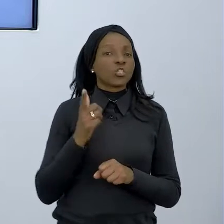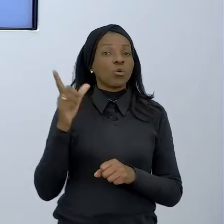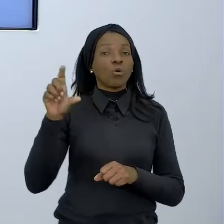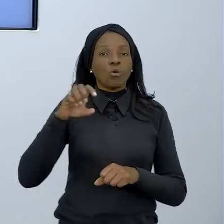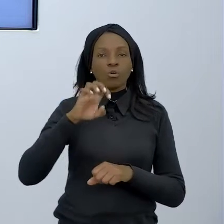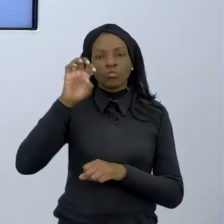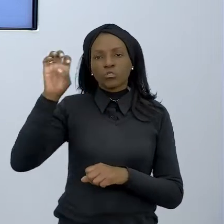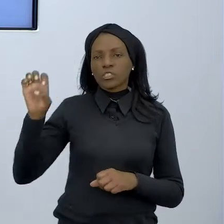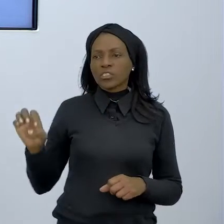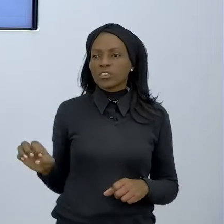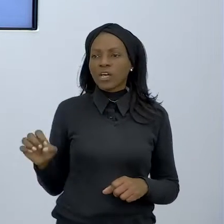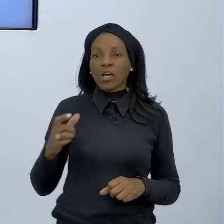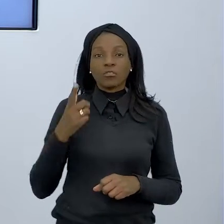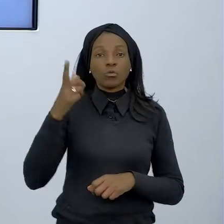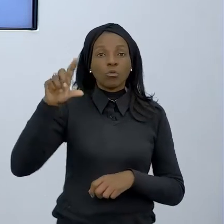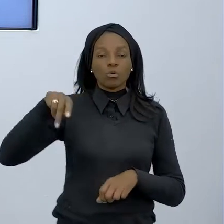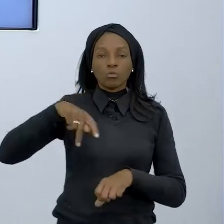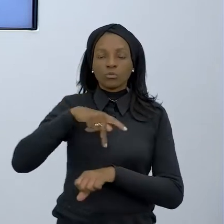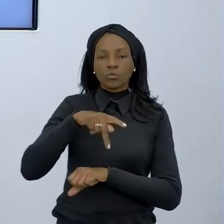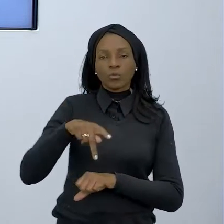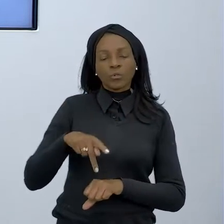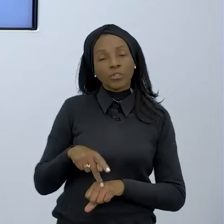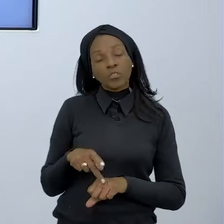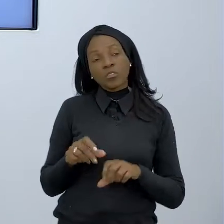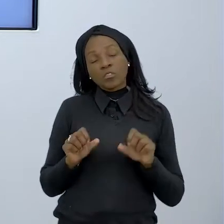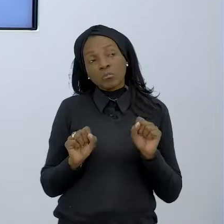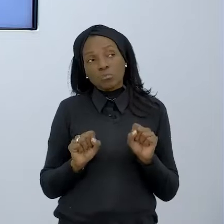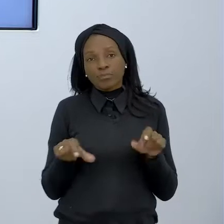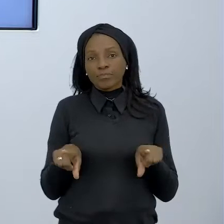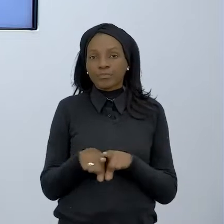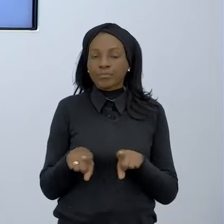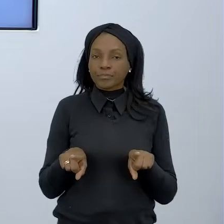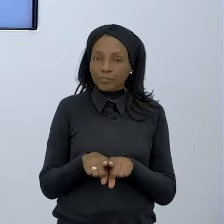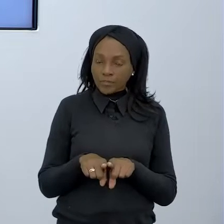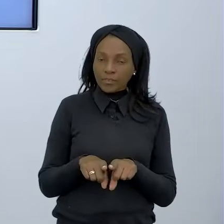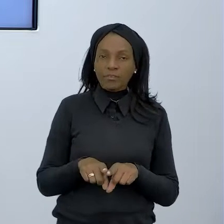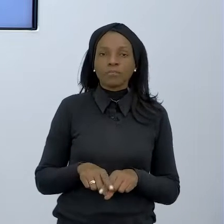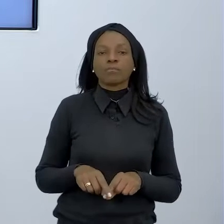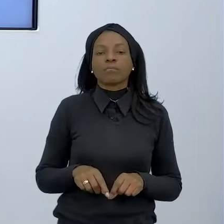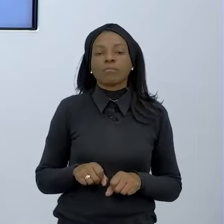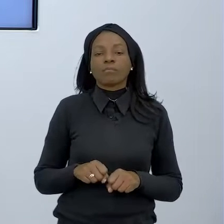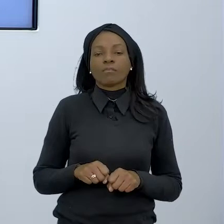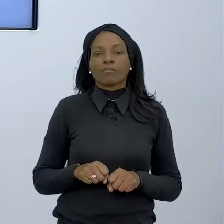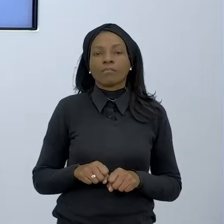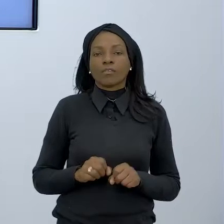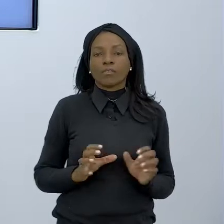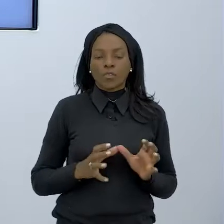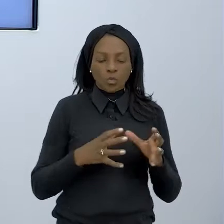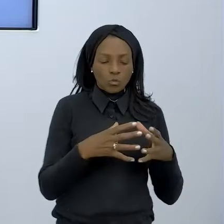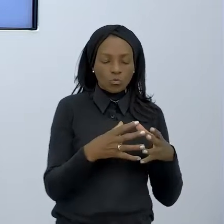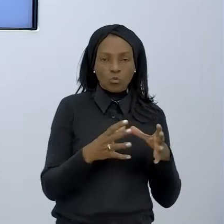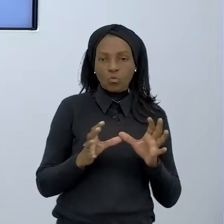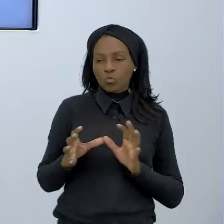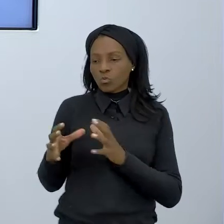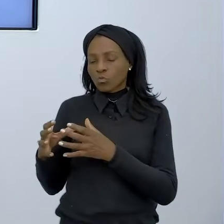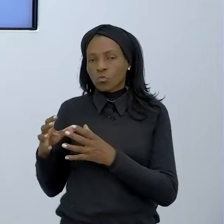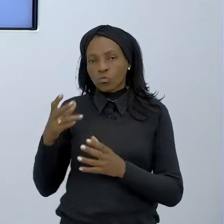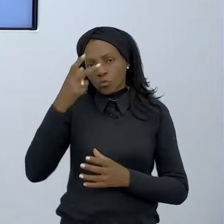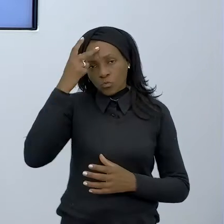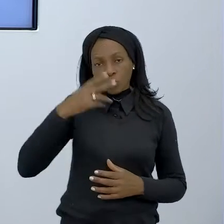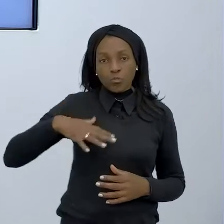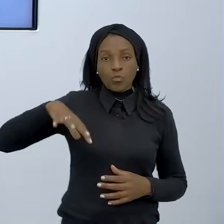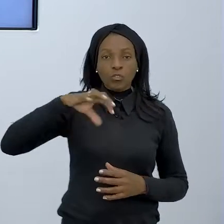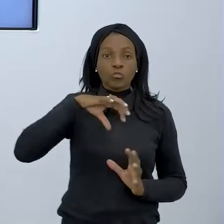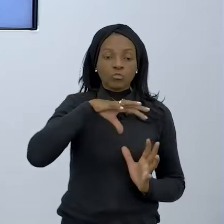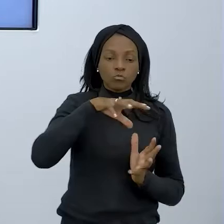pode alcançar o país e pode alcançar também a comunidade global. E